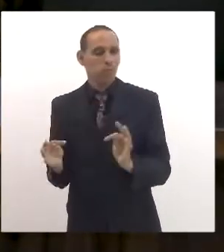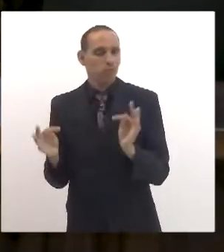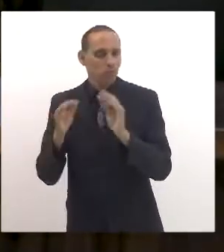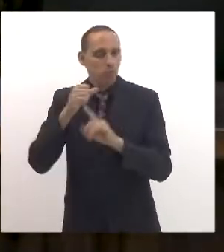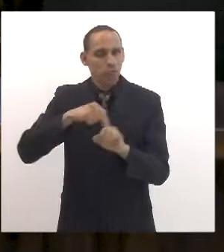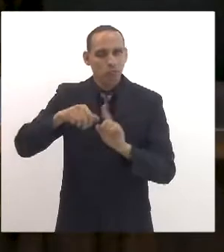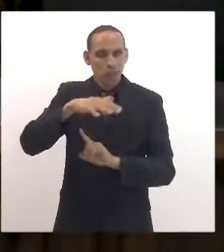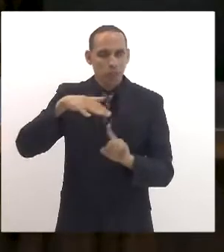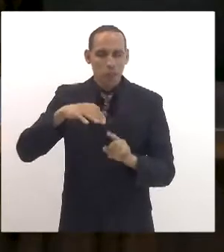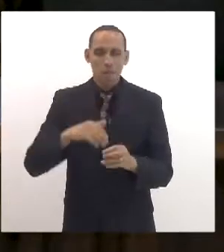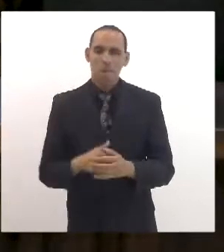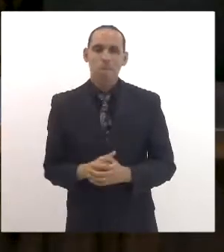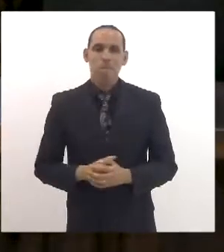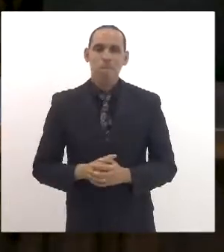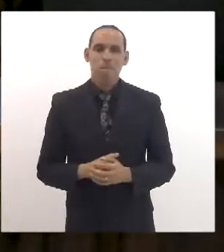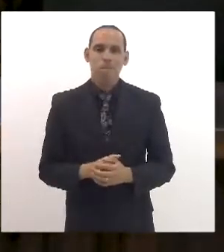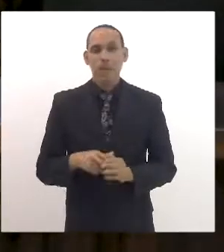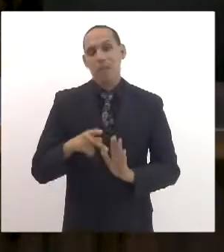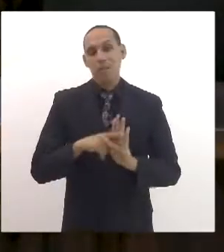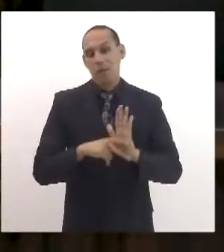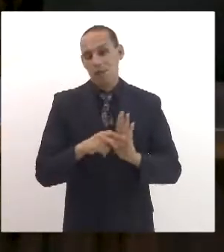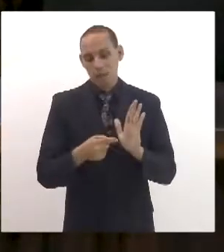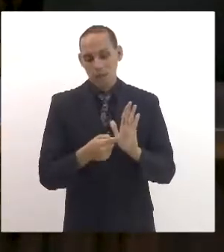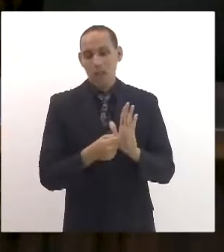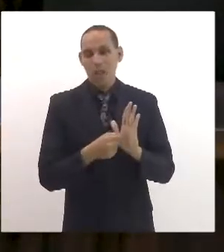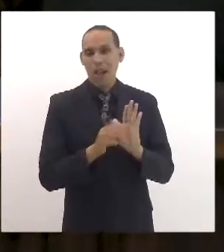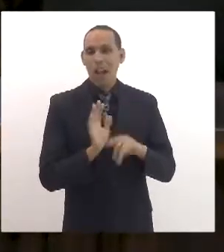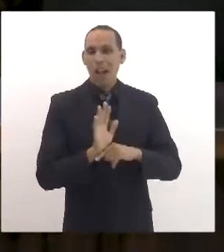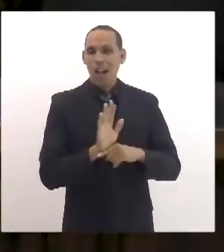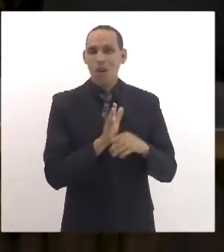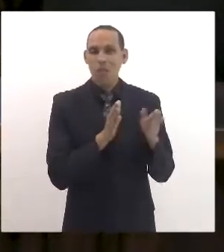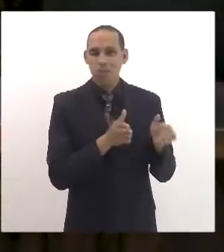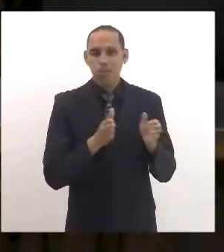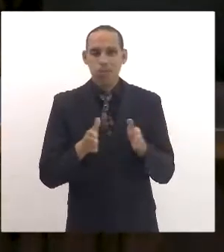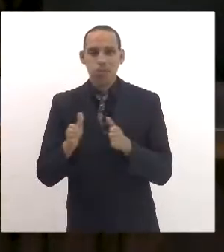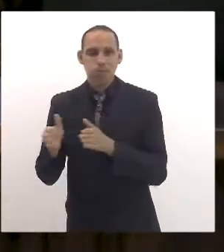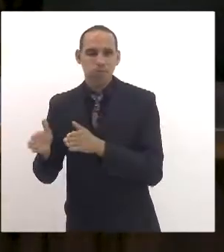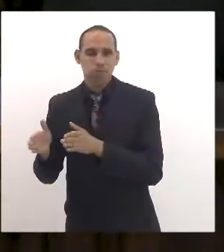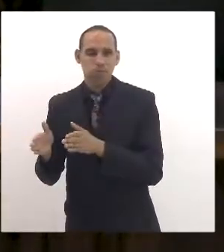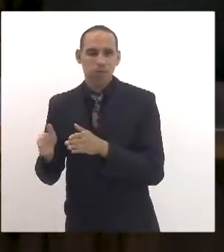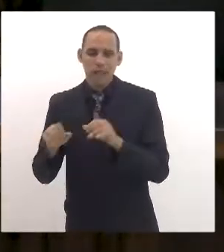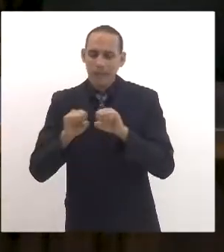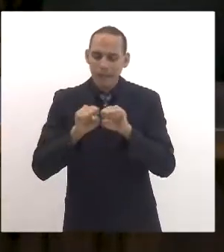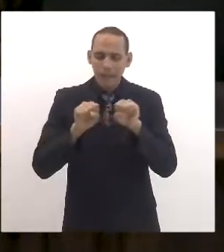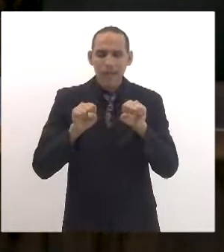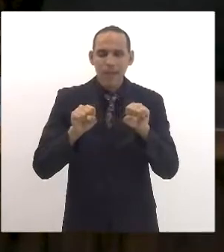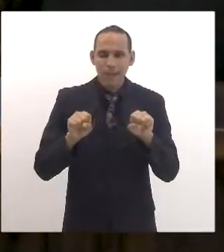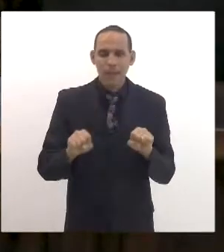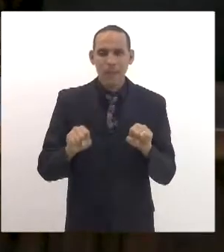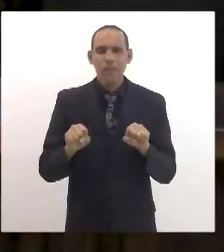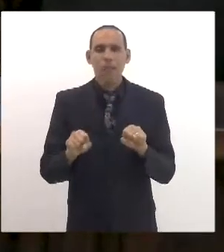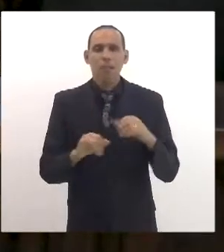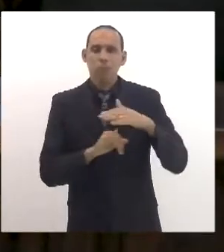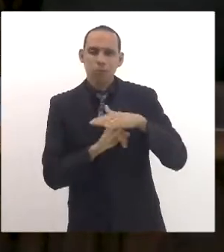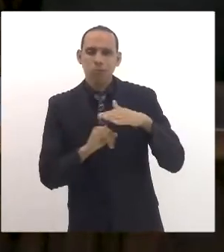social. Projetos pretendem organizar essas instituições de forma sistêmica, fazer com que elas se